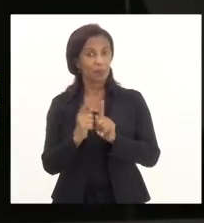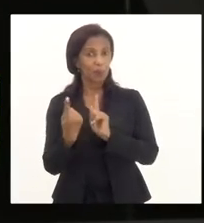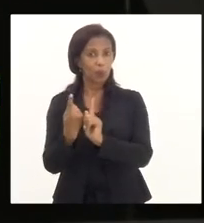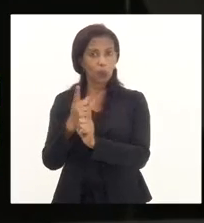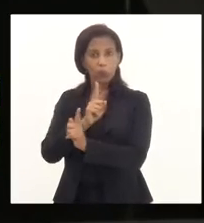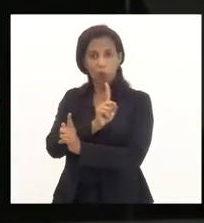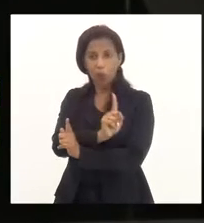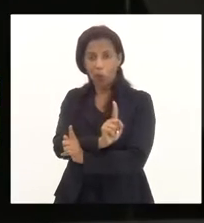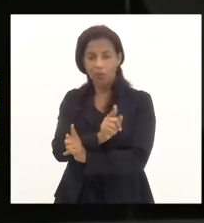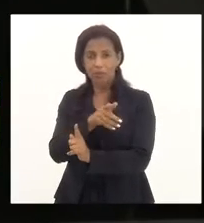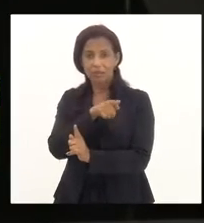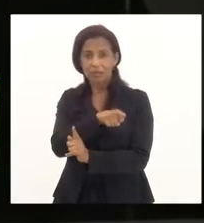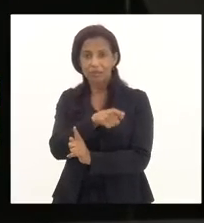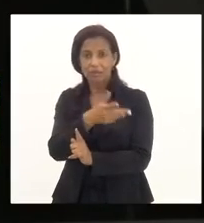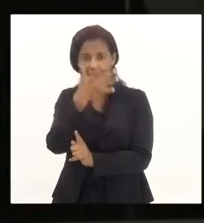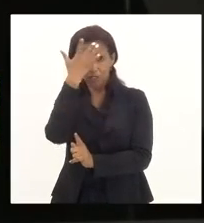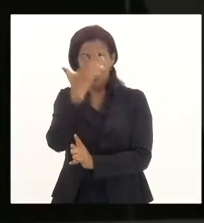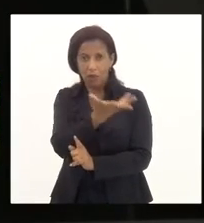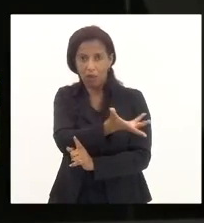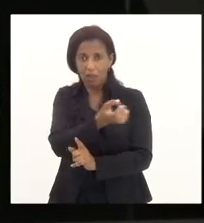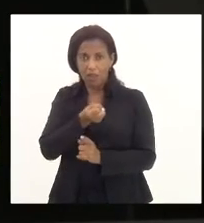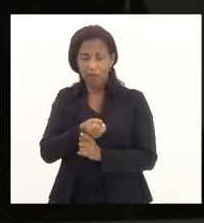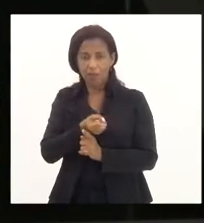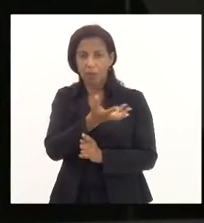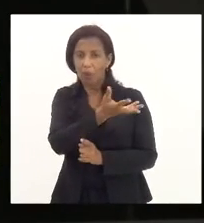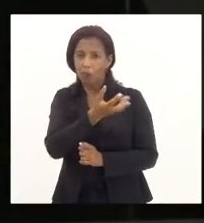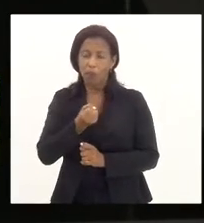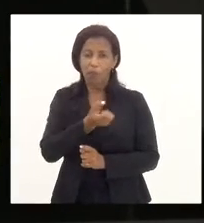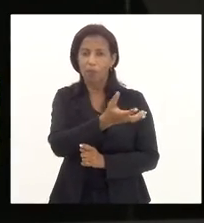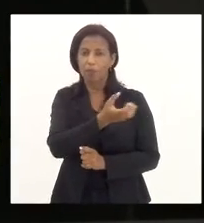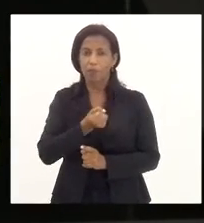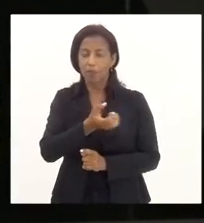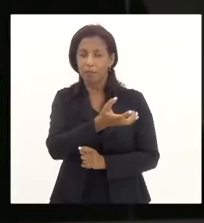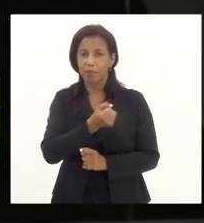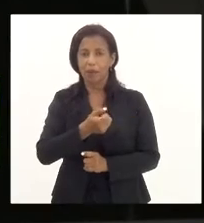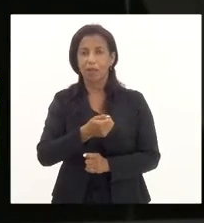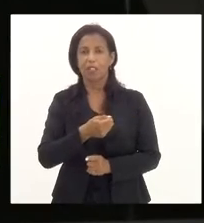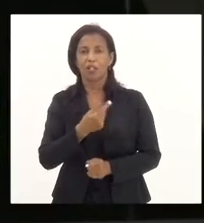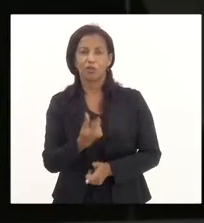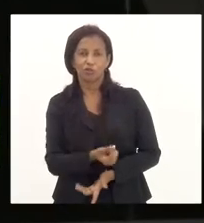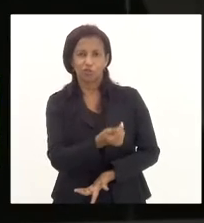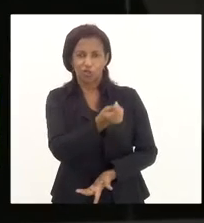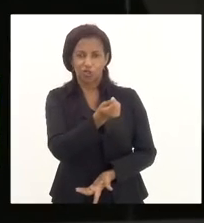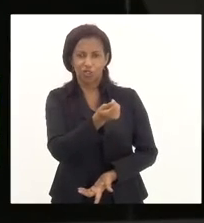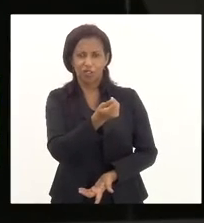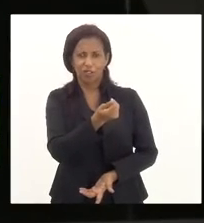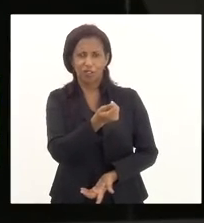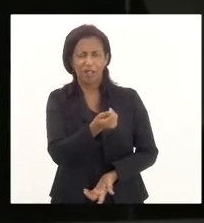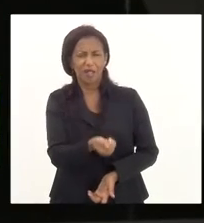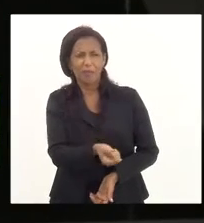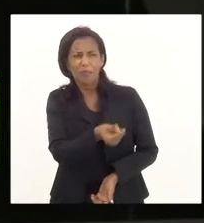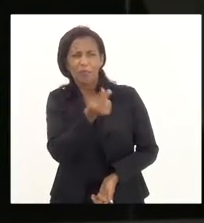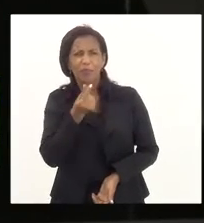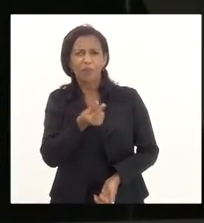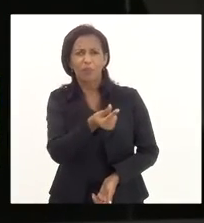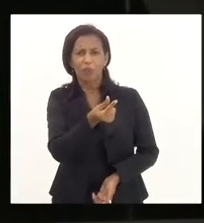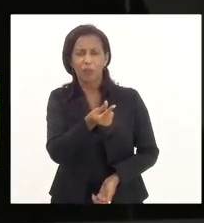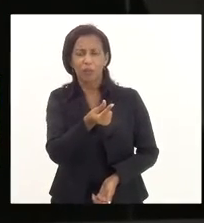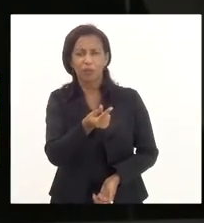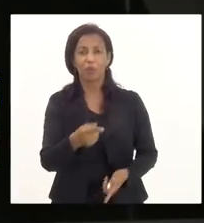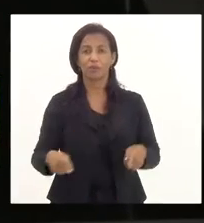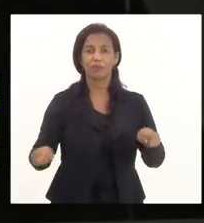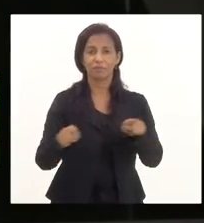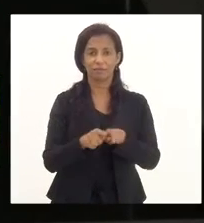contrapartida daqueles que recebiam os benefícios os incentivos fiscais era muito pouca